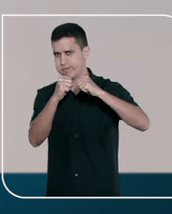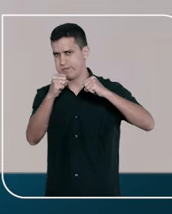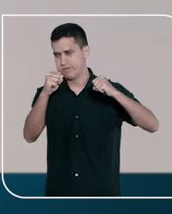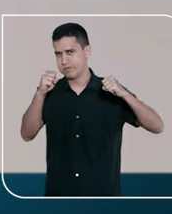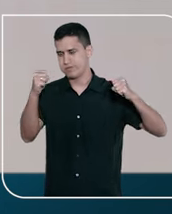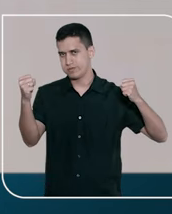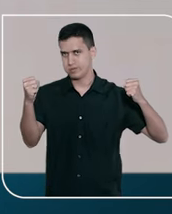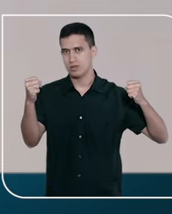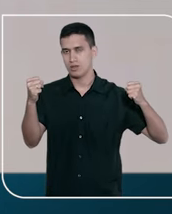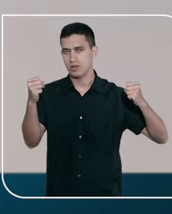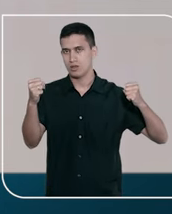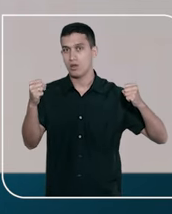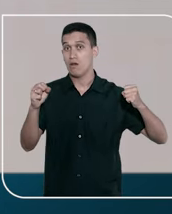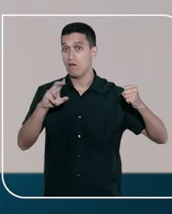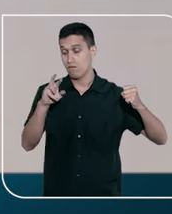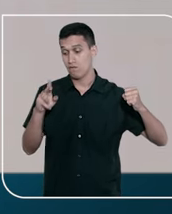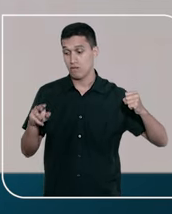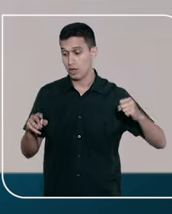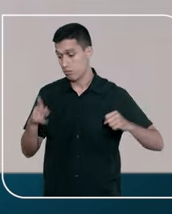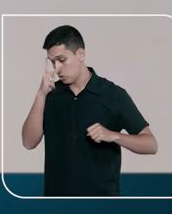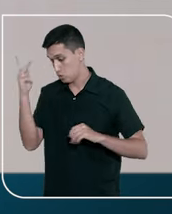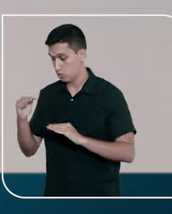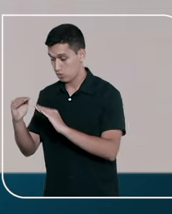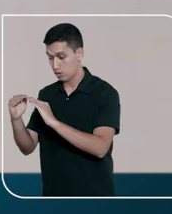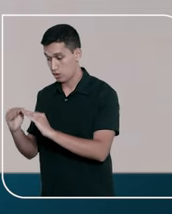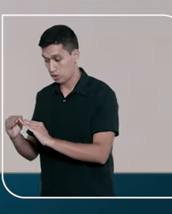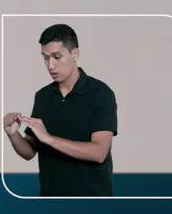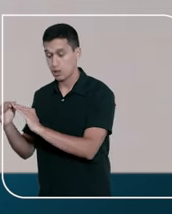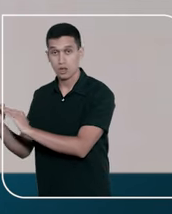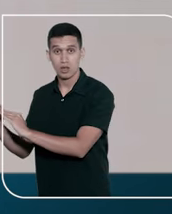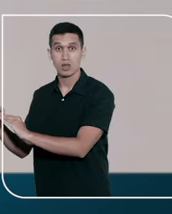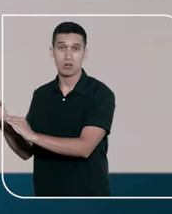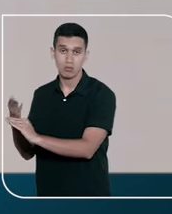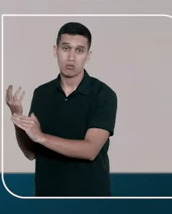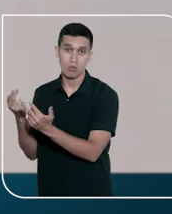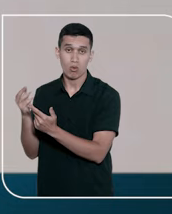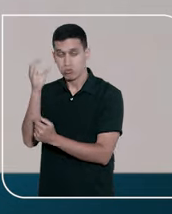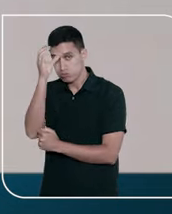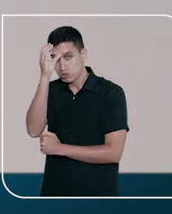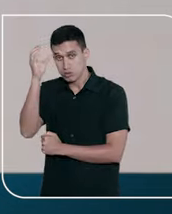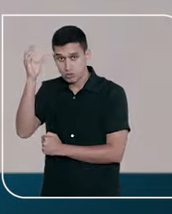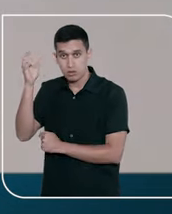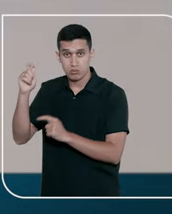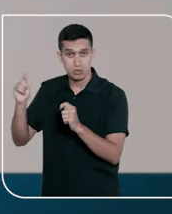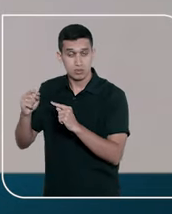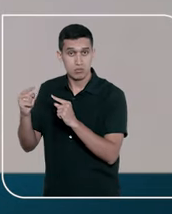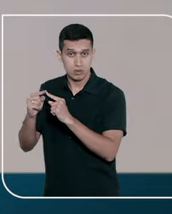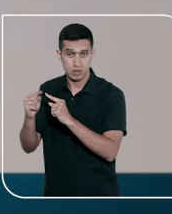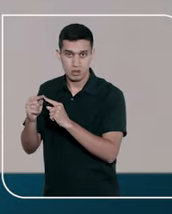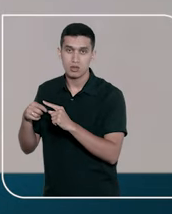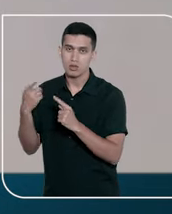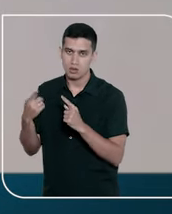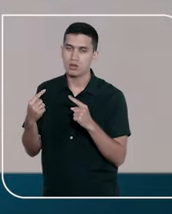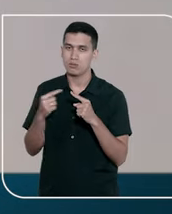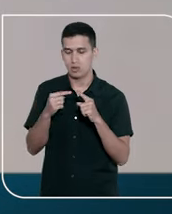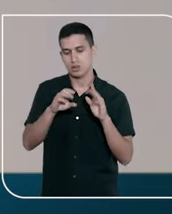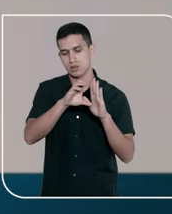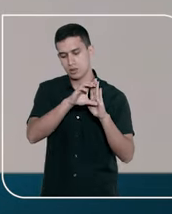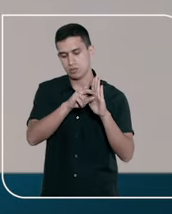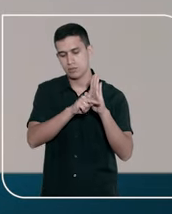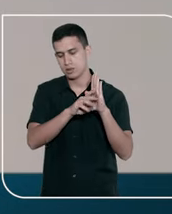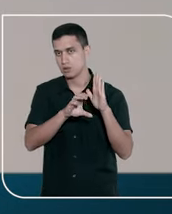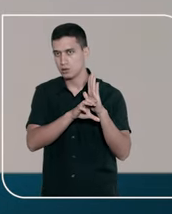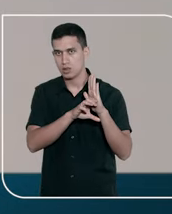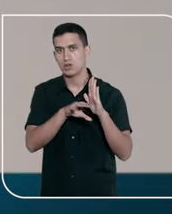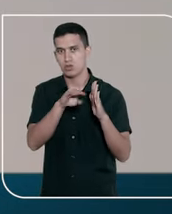vítimas do solo seriam equiparadas a consumidores como bystanders, né? Então, seria, sim, aplicável o Código de Defesa do Consumidor para efeito